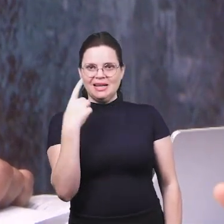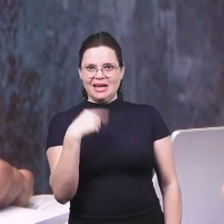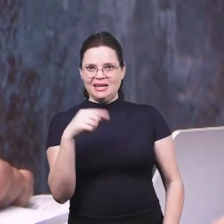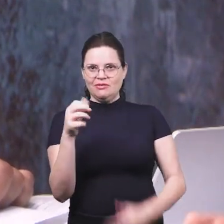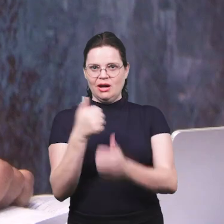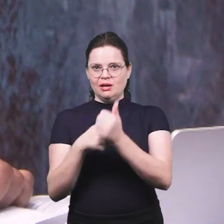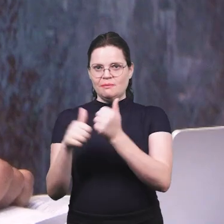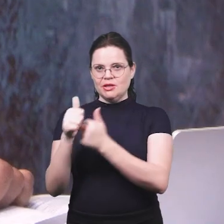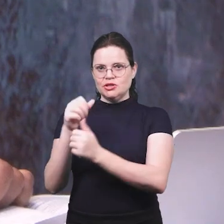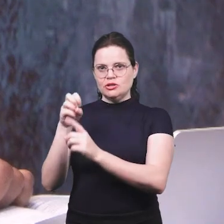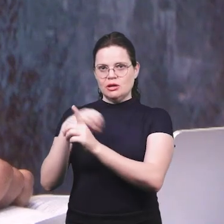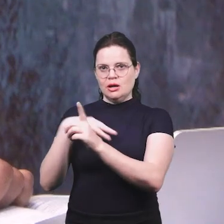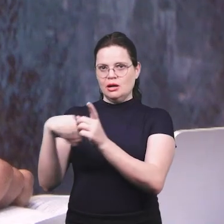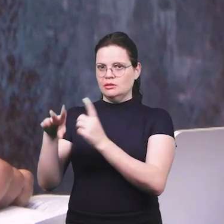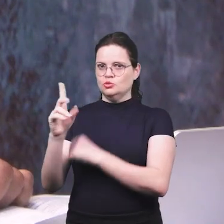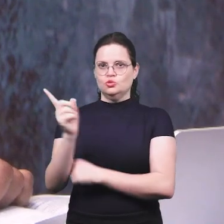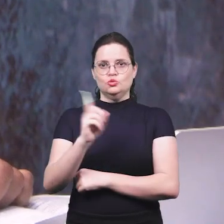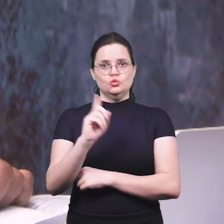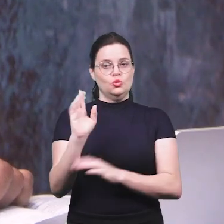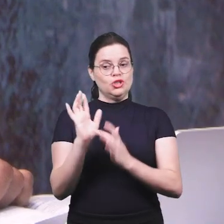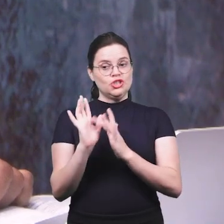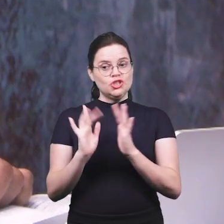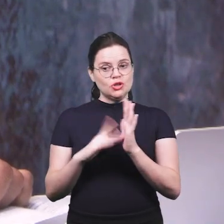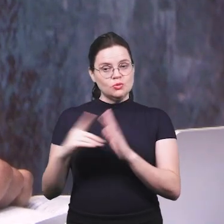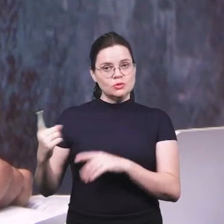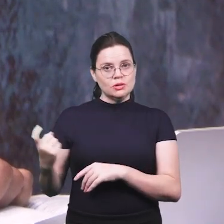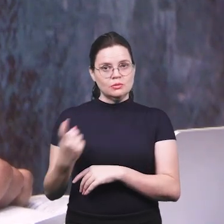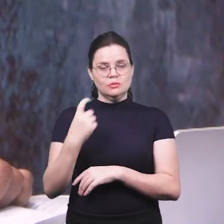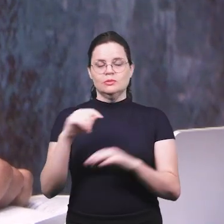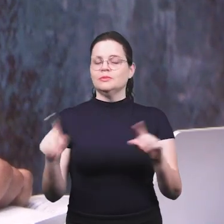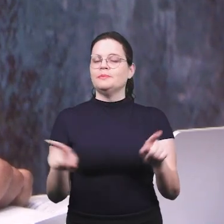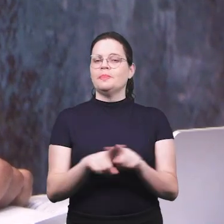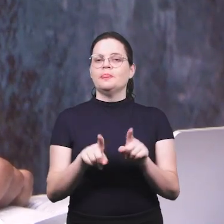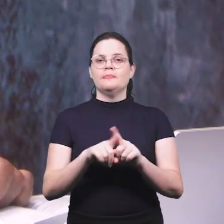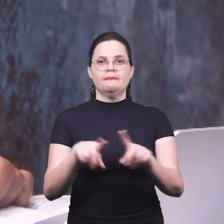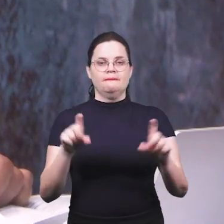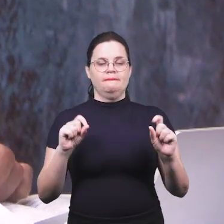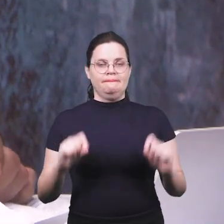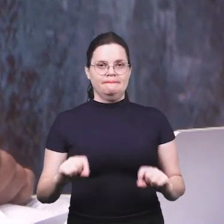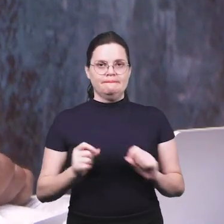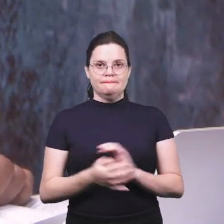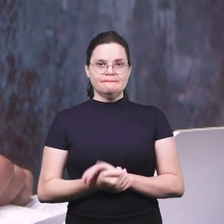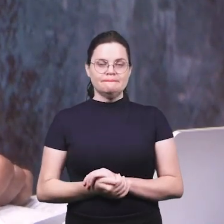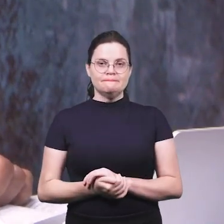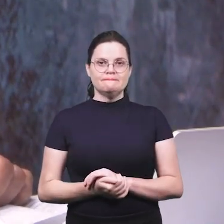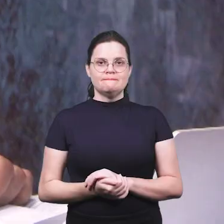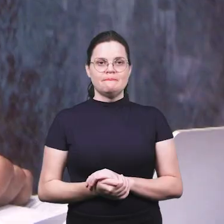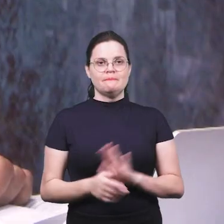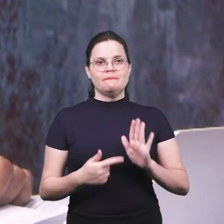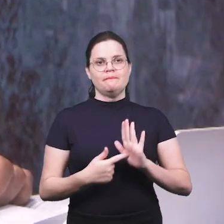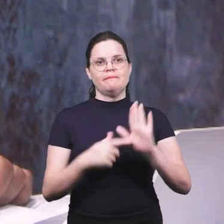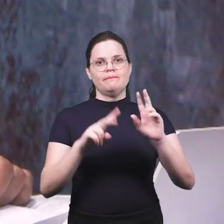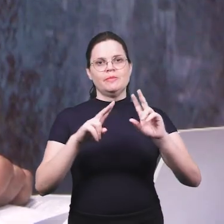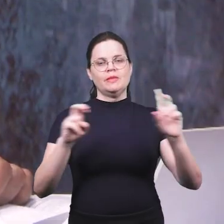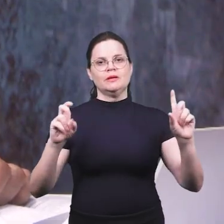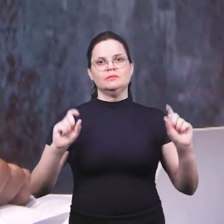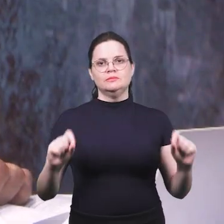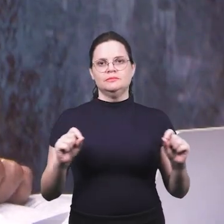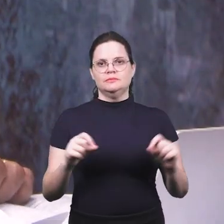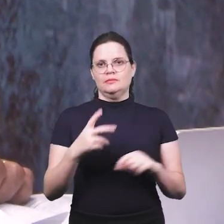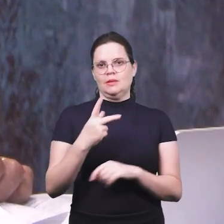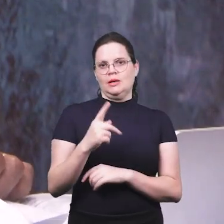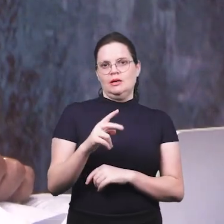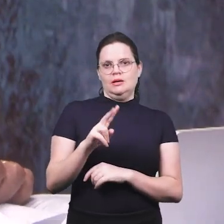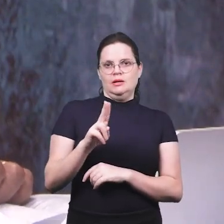mediador. E é importante mencionar aqui também, Antônio Carlos, aqui também, essa questão aqui, já falamos sobre